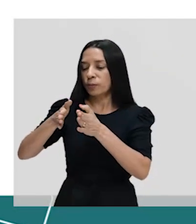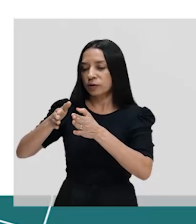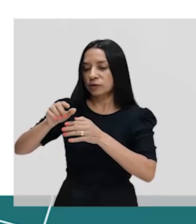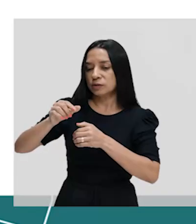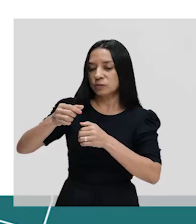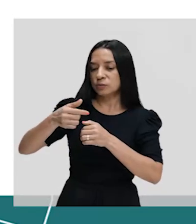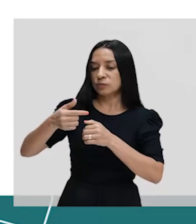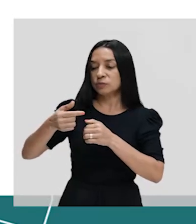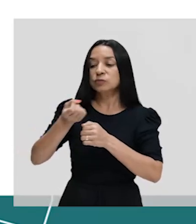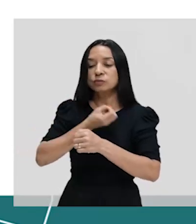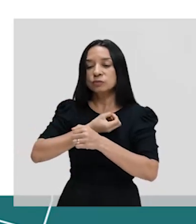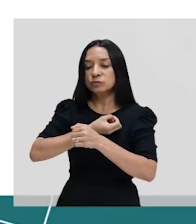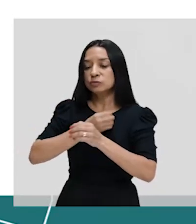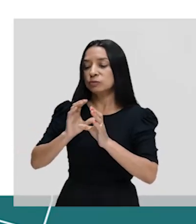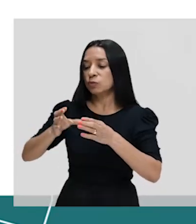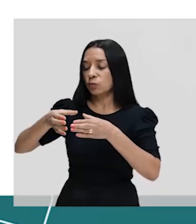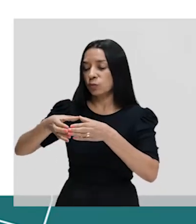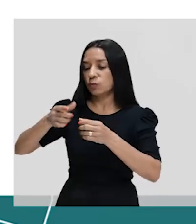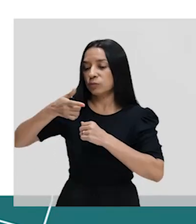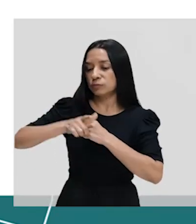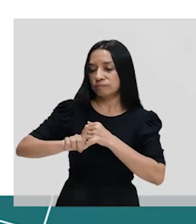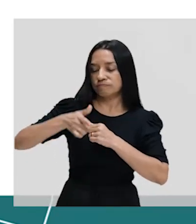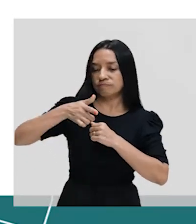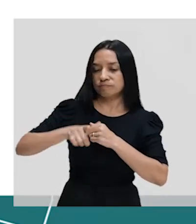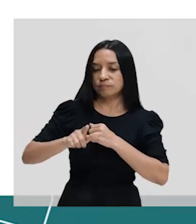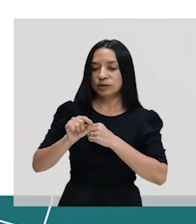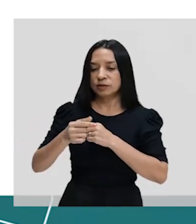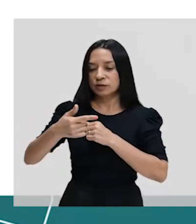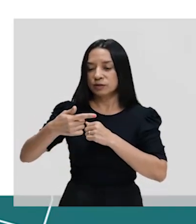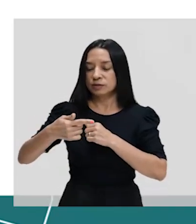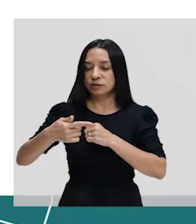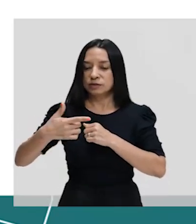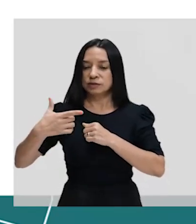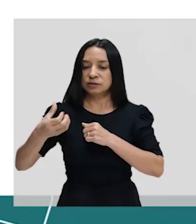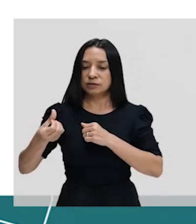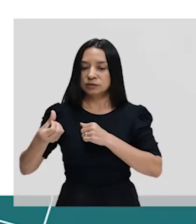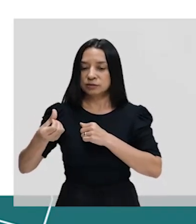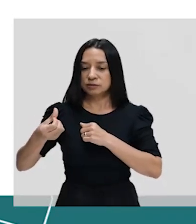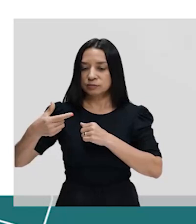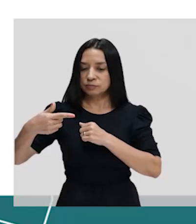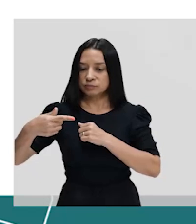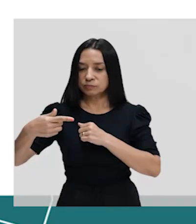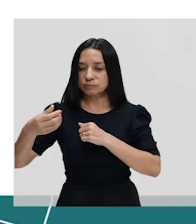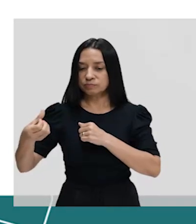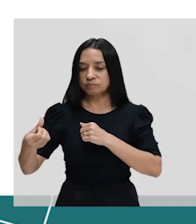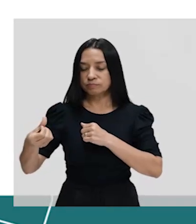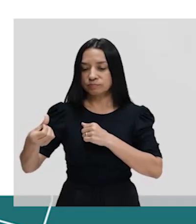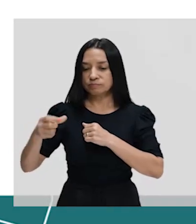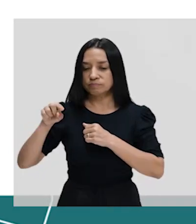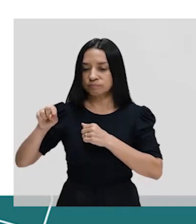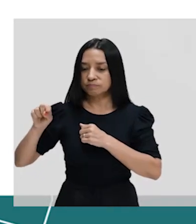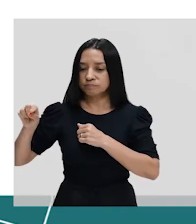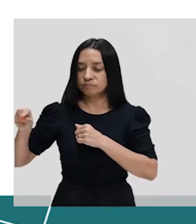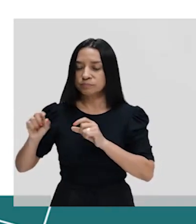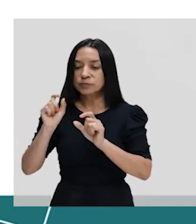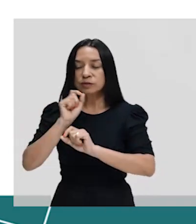os algarismos, né, o grupo de algarismos que se repete, no caso aqui é o 76, tá? Aqui, para que você